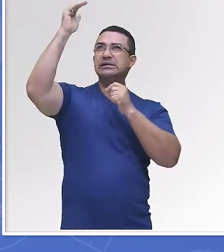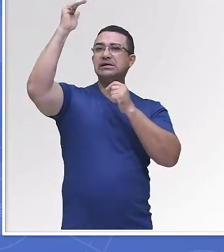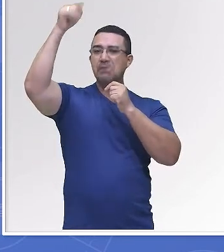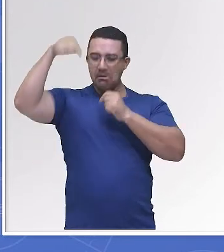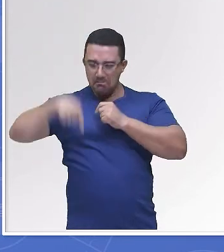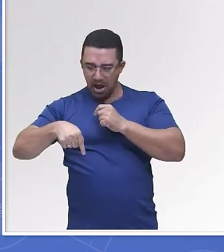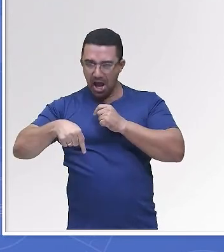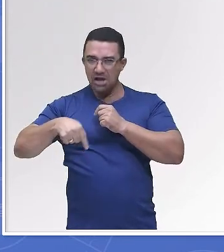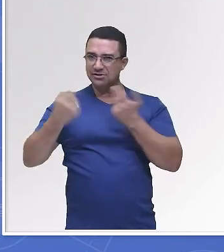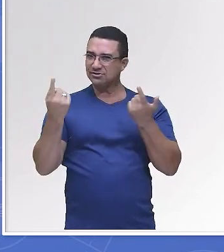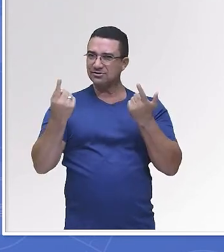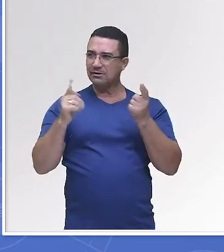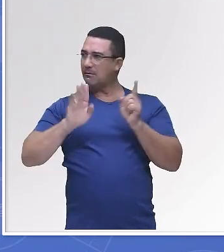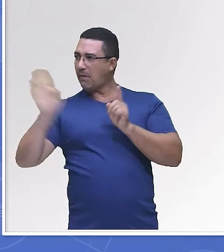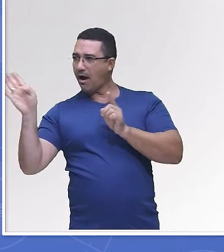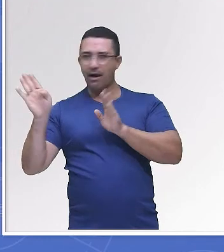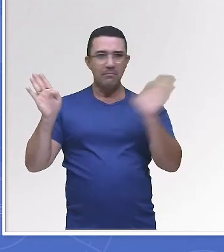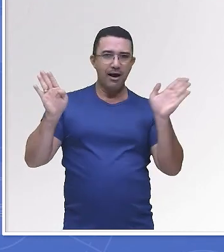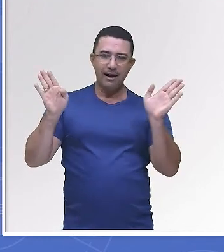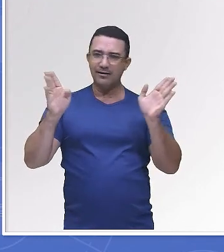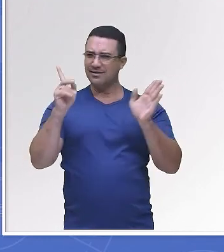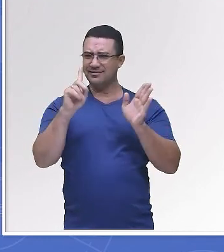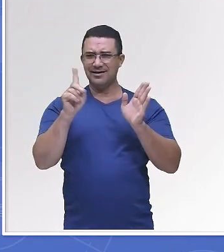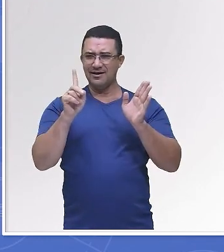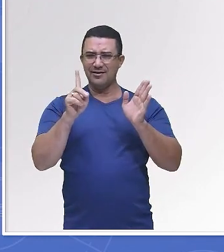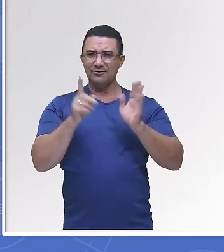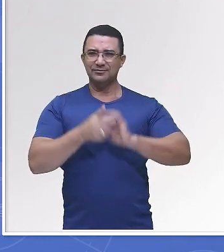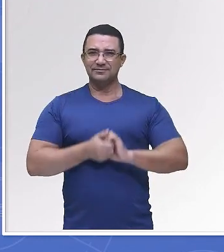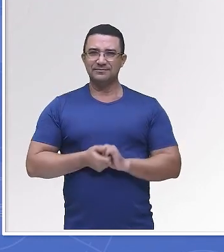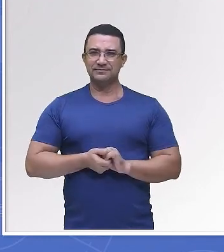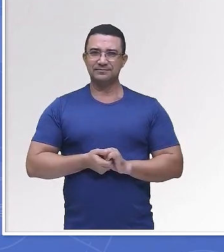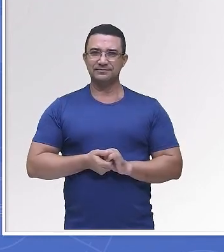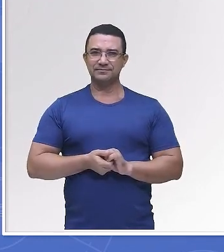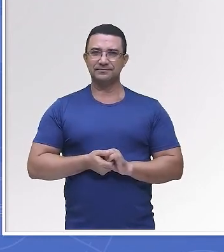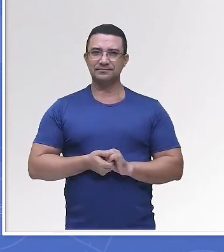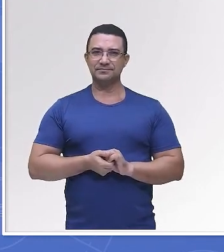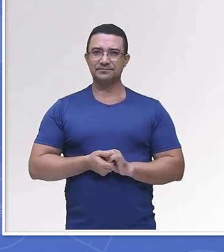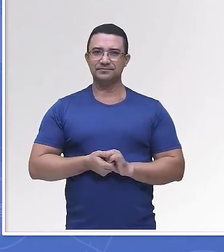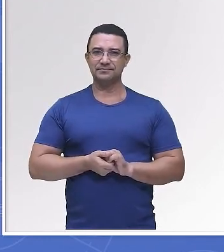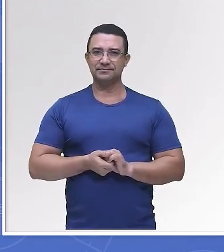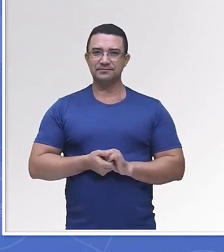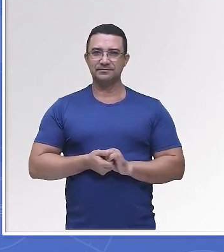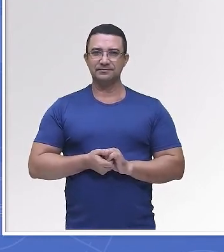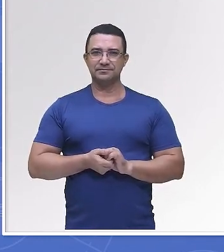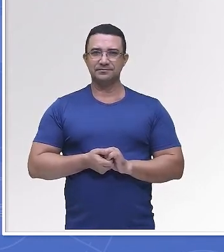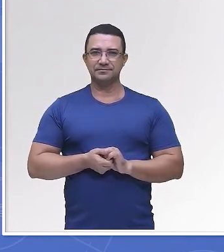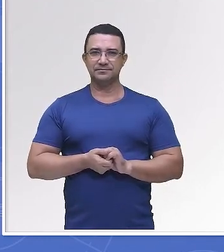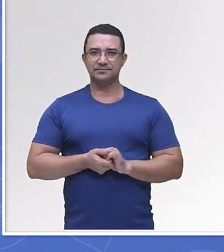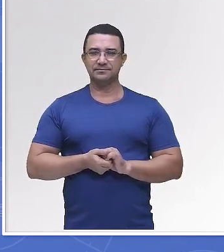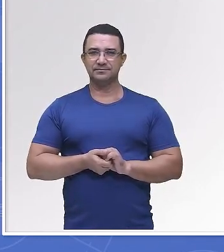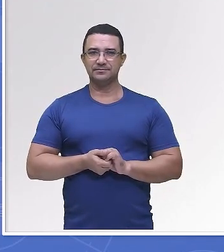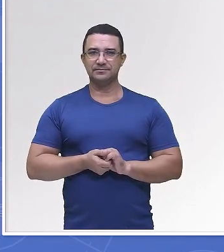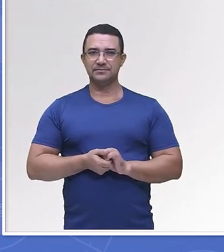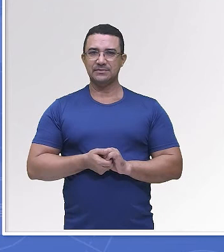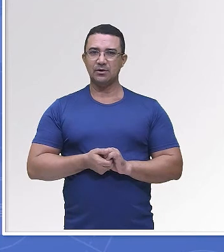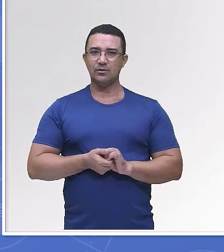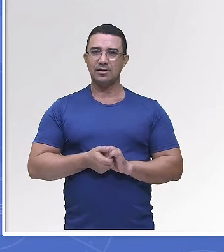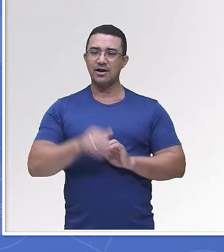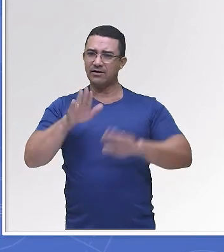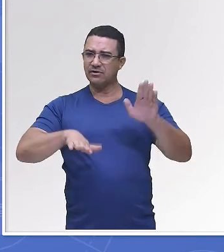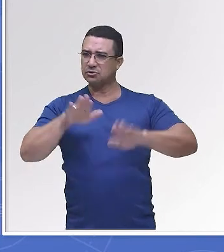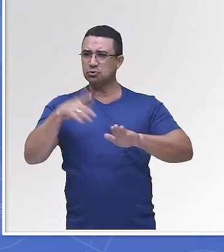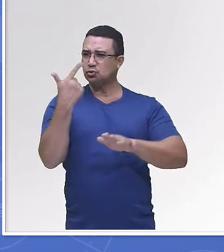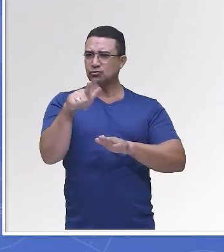essa relação de verticalidade, de longe para perto. Embora se diga que a casa fica num terreno, a gente não fez esse processo